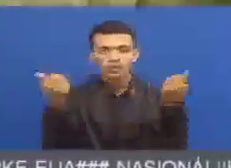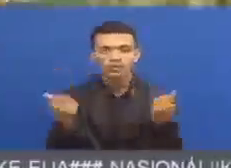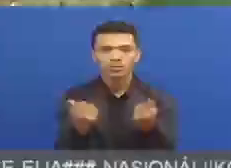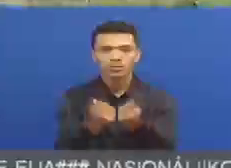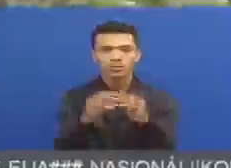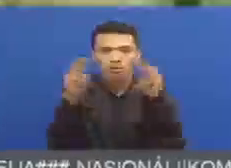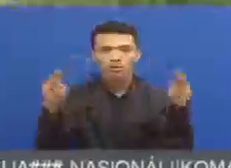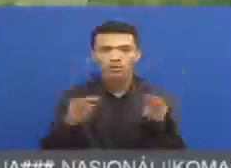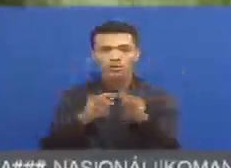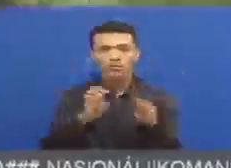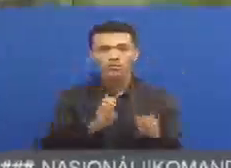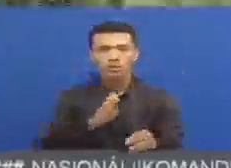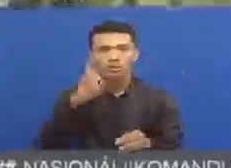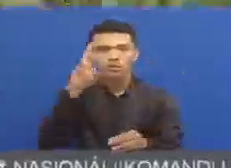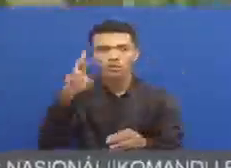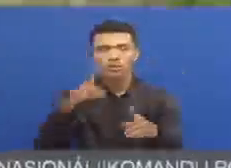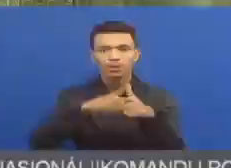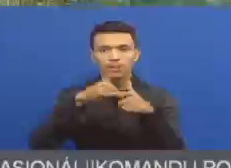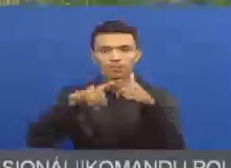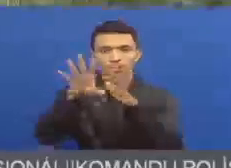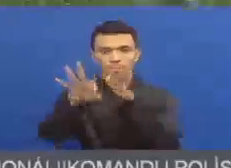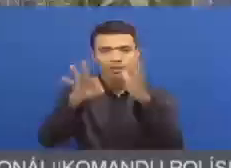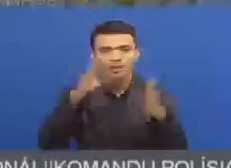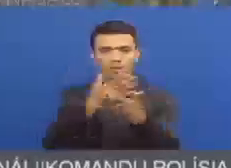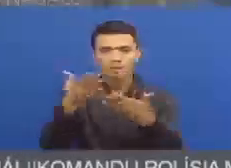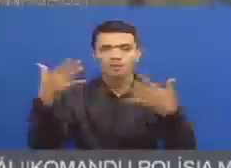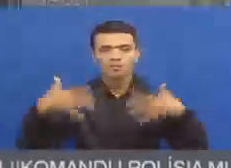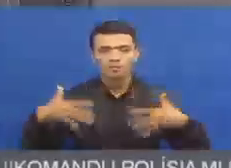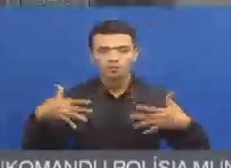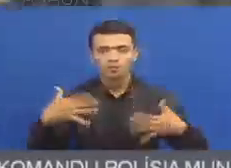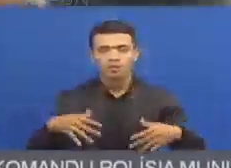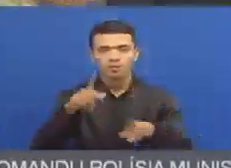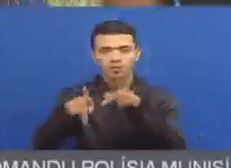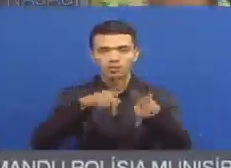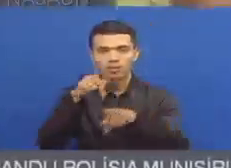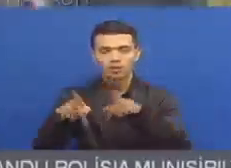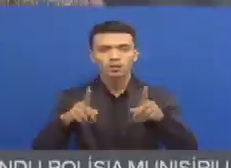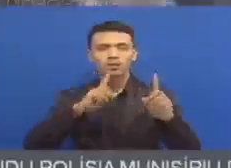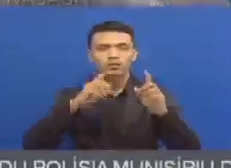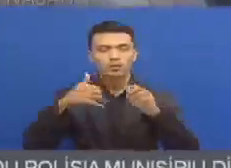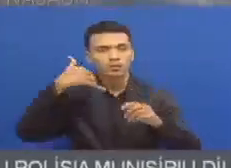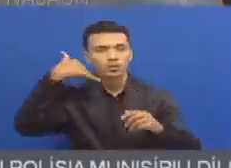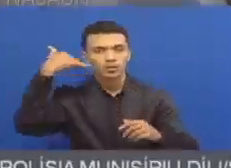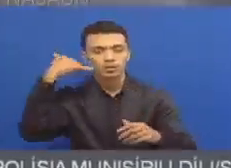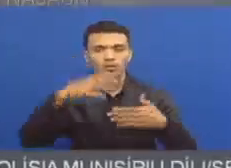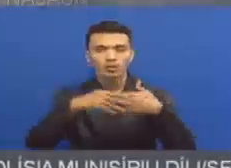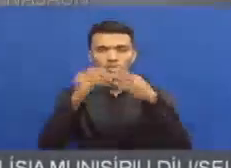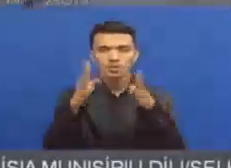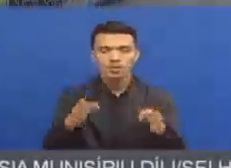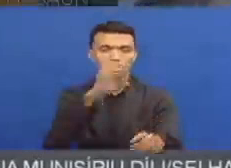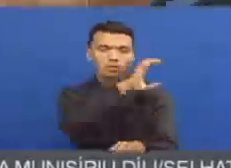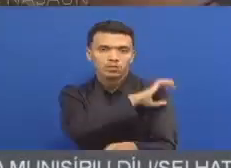poetete município Hermera. Rafoin retantia arma explosiva na comunidade contacta queiras para a autoridade de